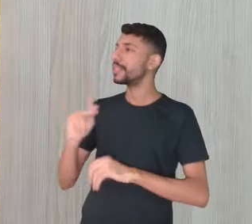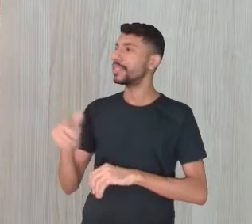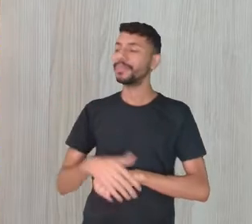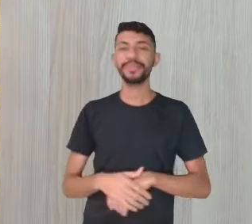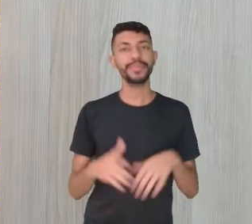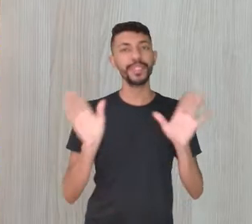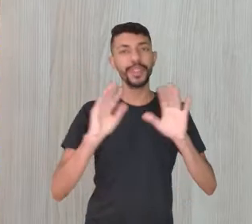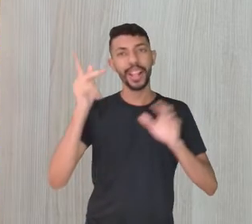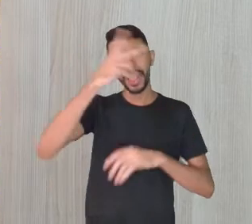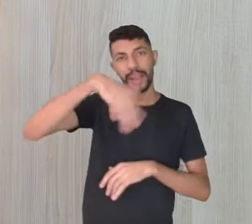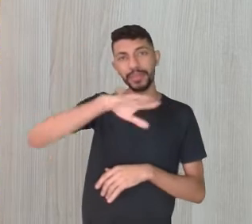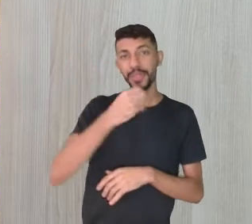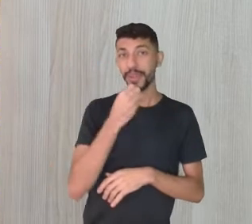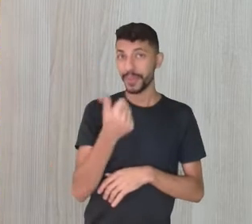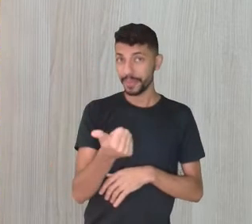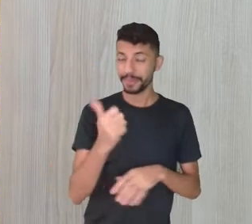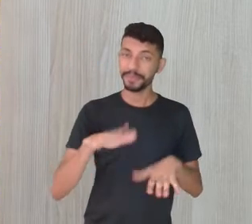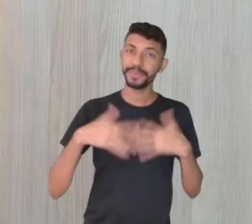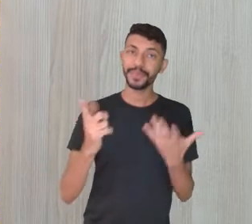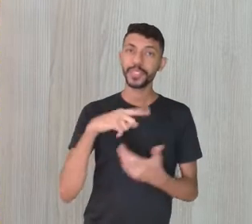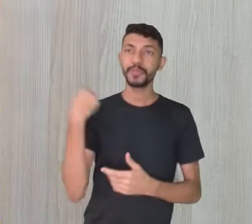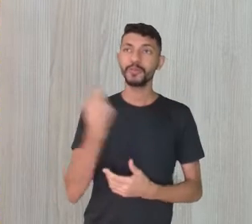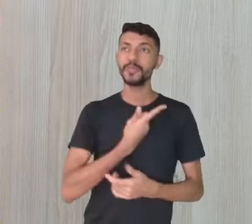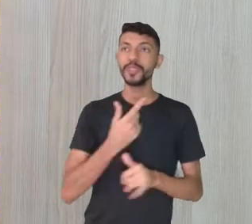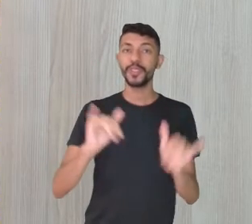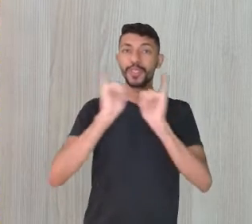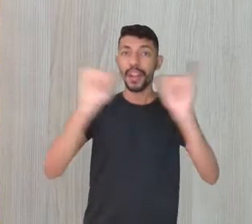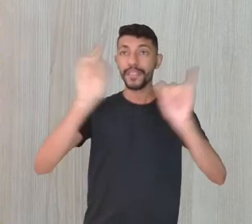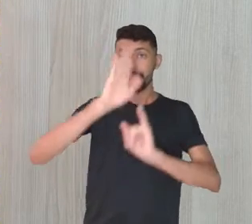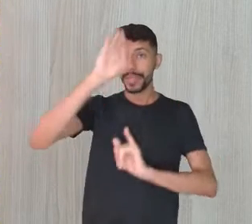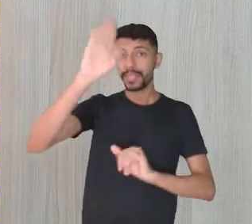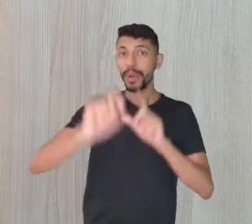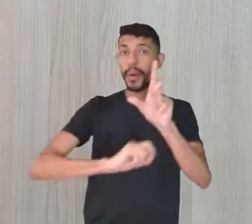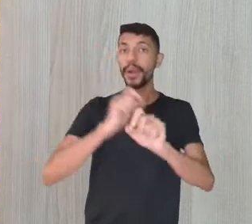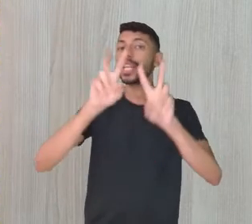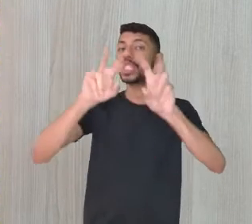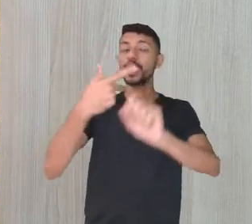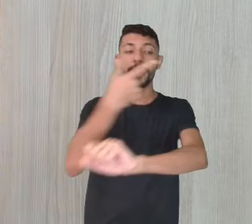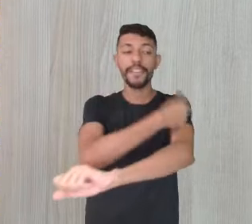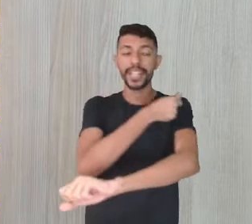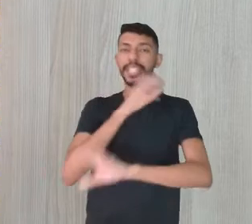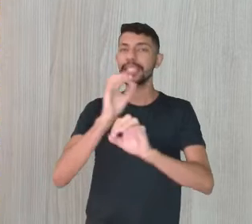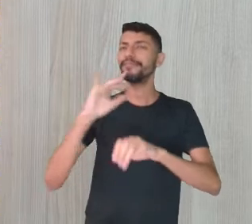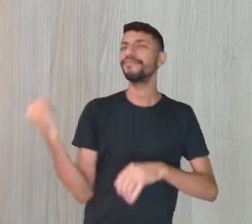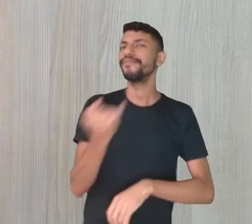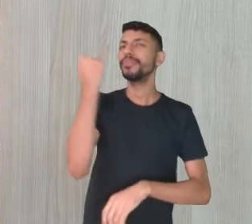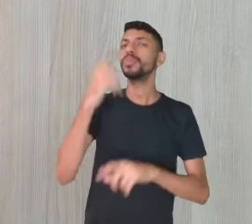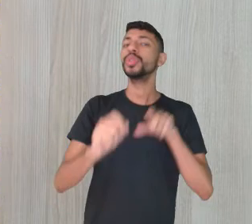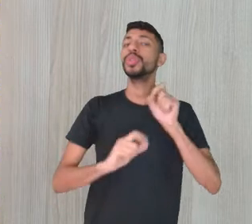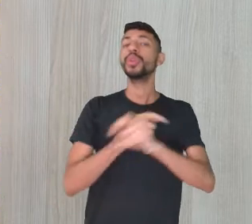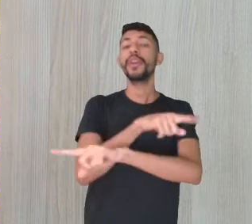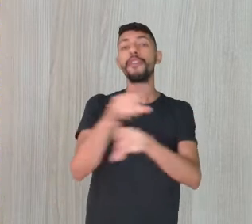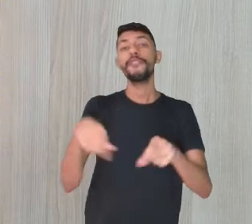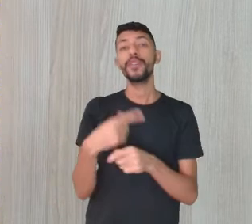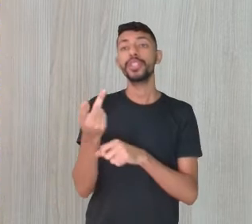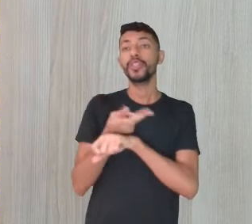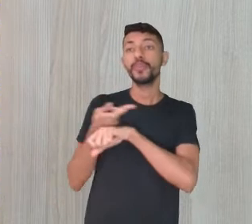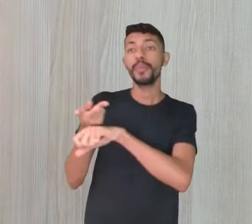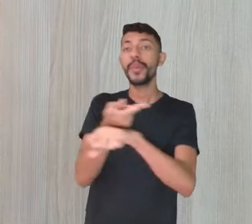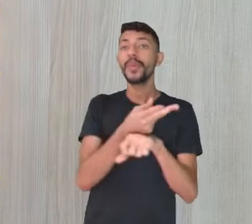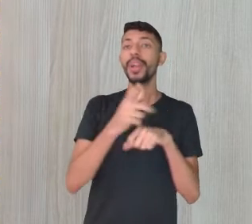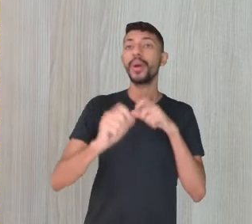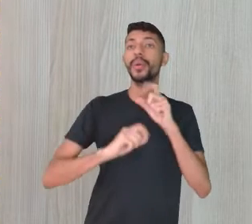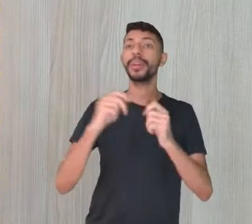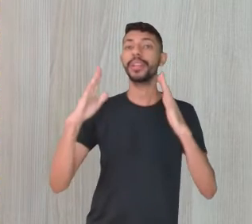pessoal, tudo bem com vocês? Então, o nosso grande alerta é primeiro sobre a vacina, não é importante que vocês procurem os postos de